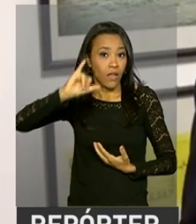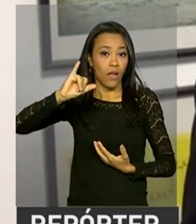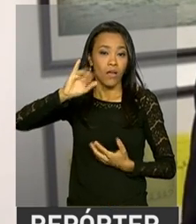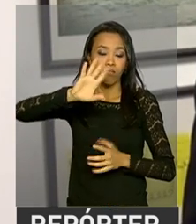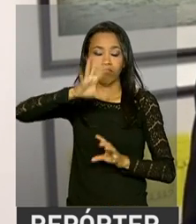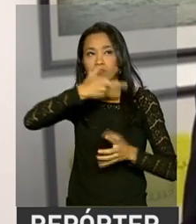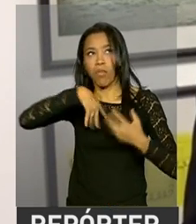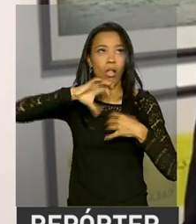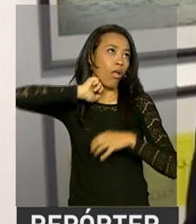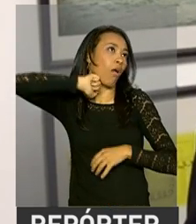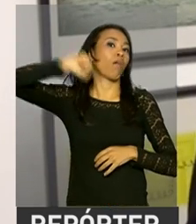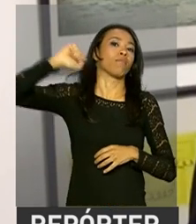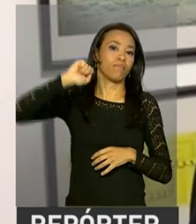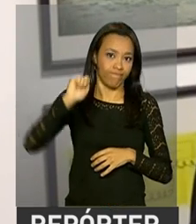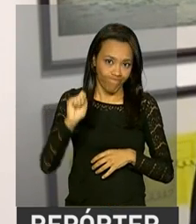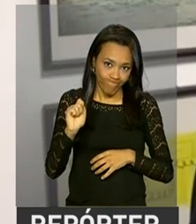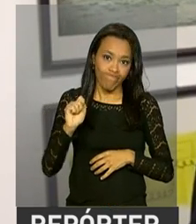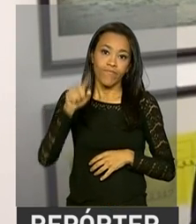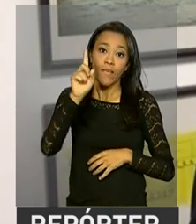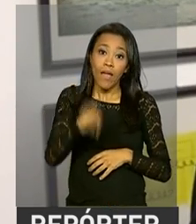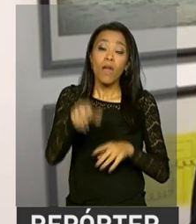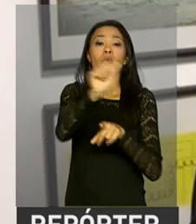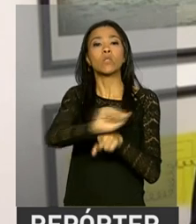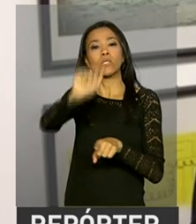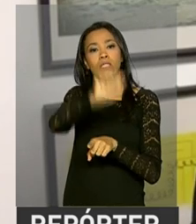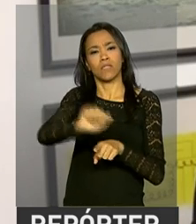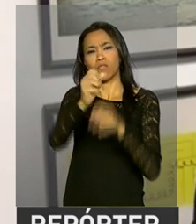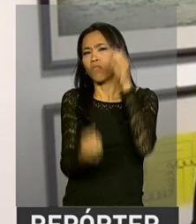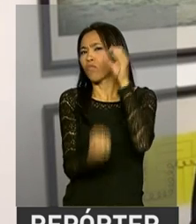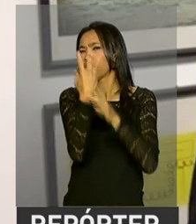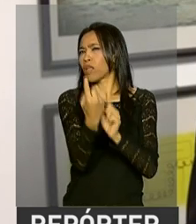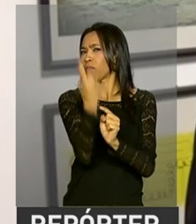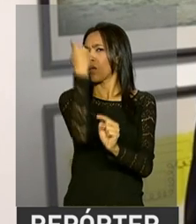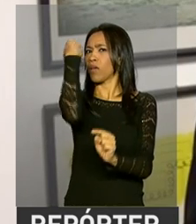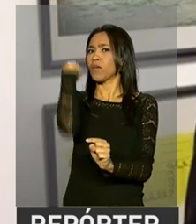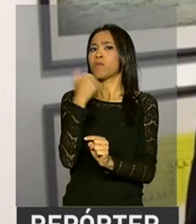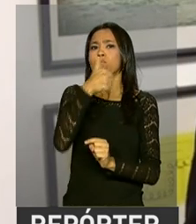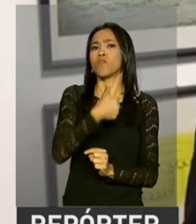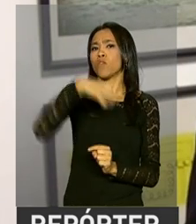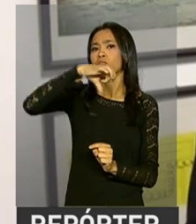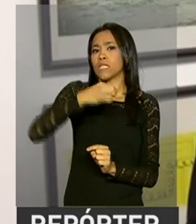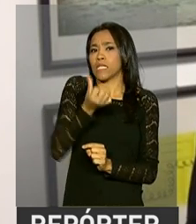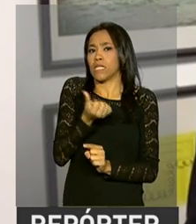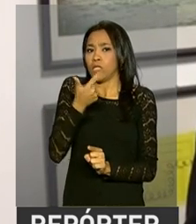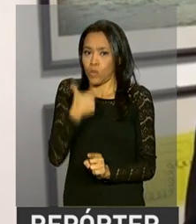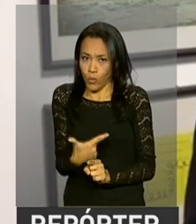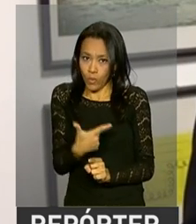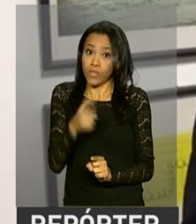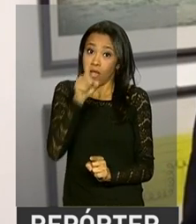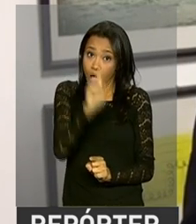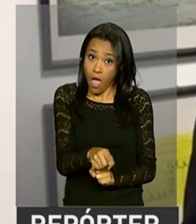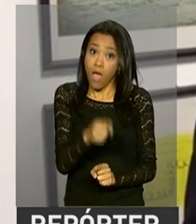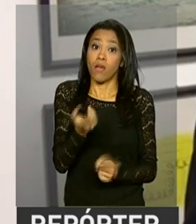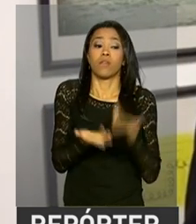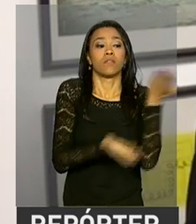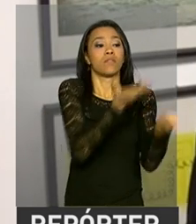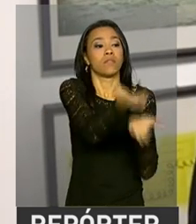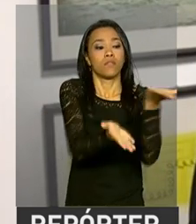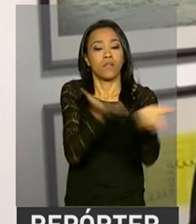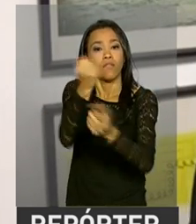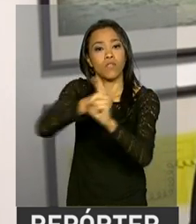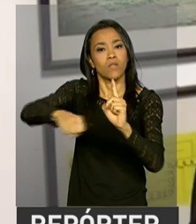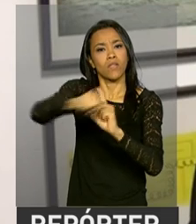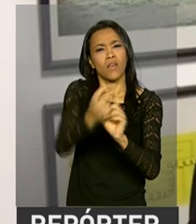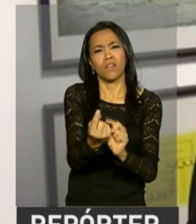Uma associação sem fins lucrativos, fundada em 1962 e reconhecida como de utilidade pública federal